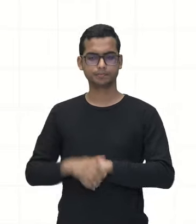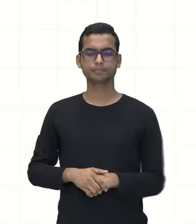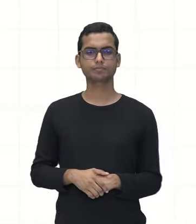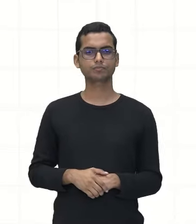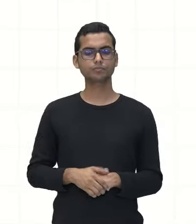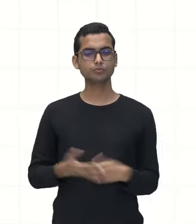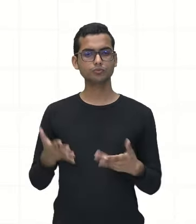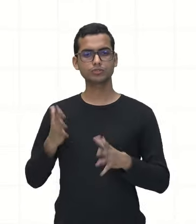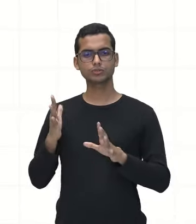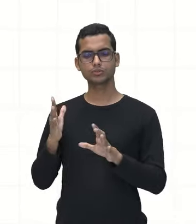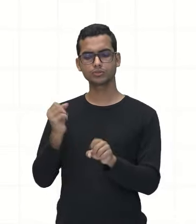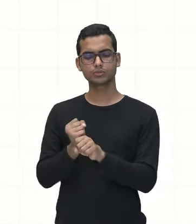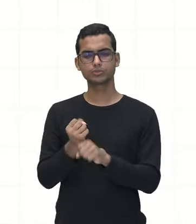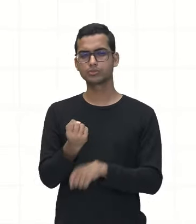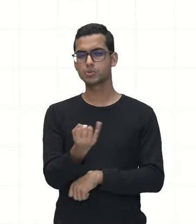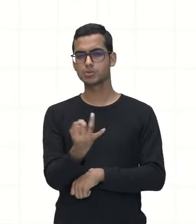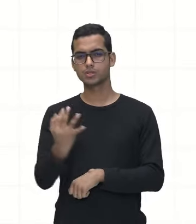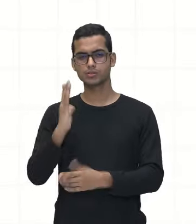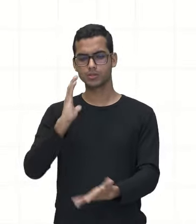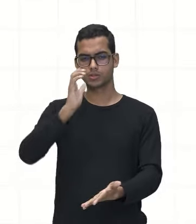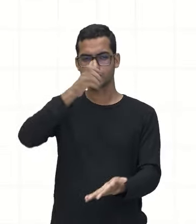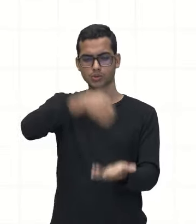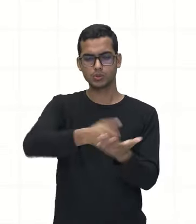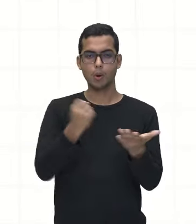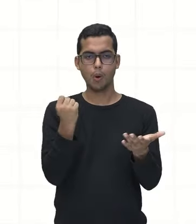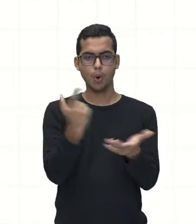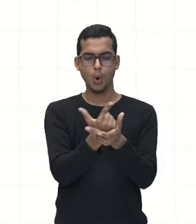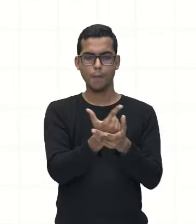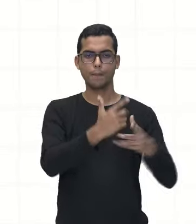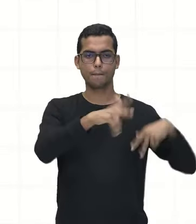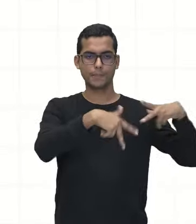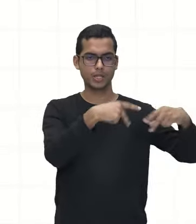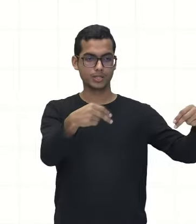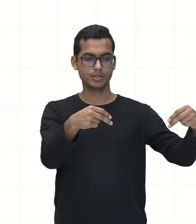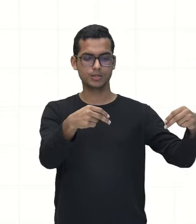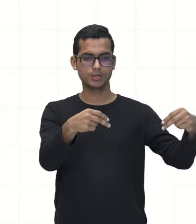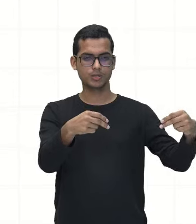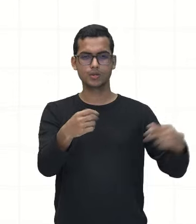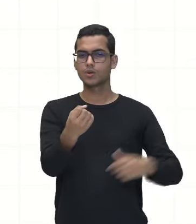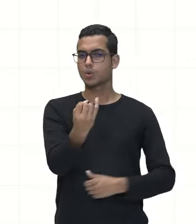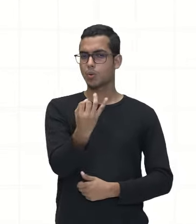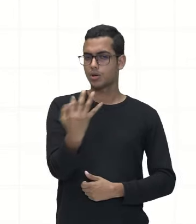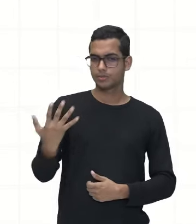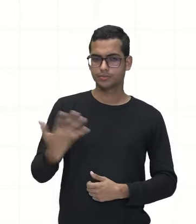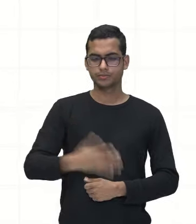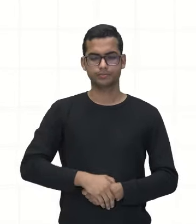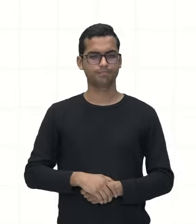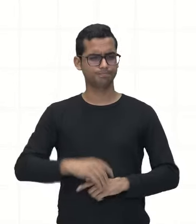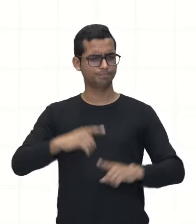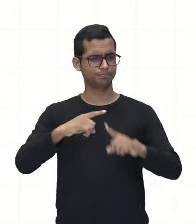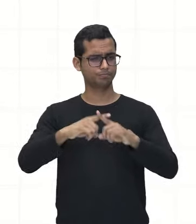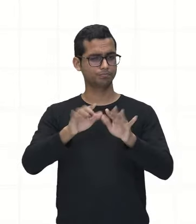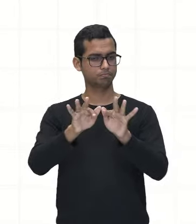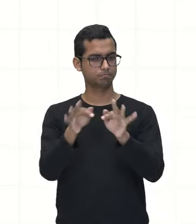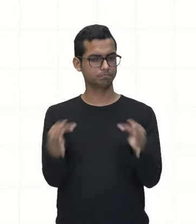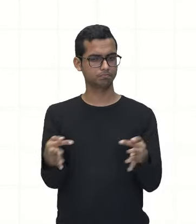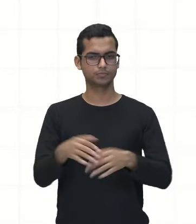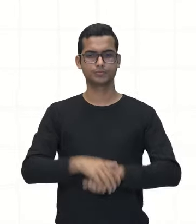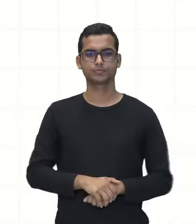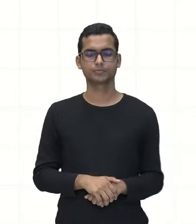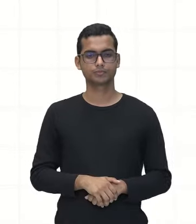comprar as lembranças? E aí? Vamos de novo, ó, uma multiplicação simples. Cada